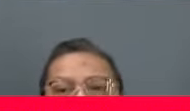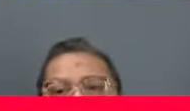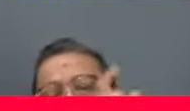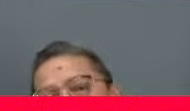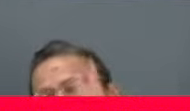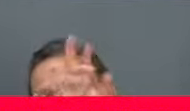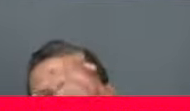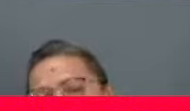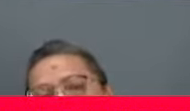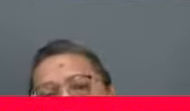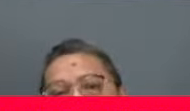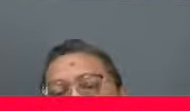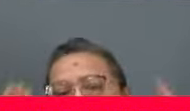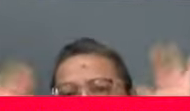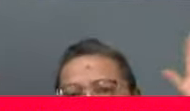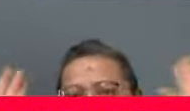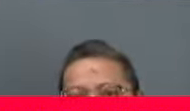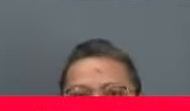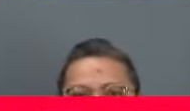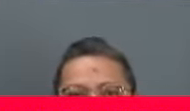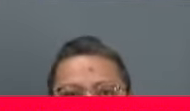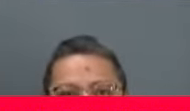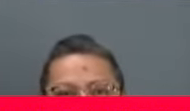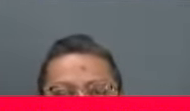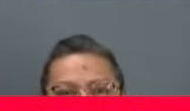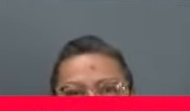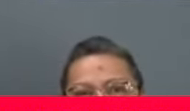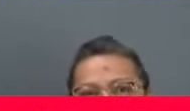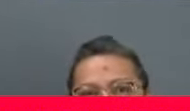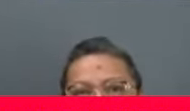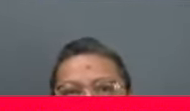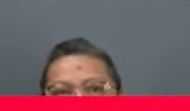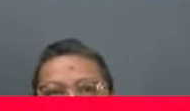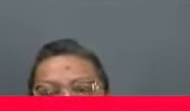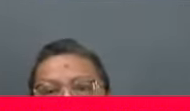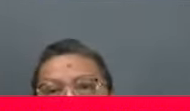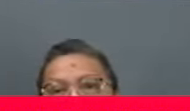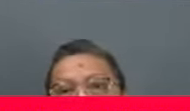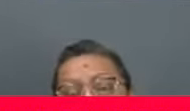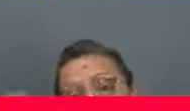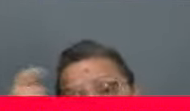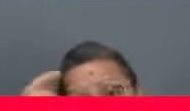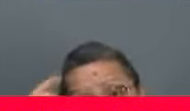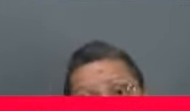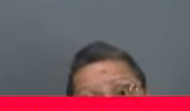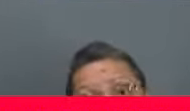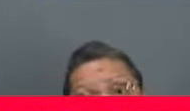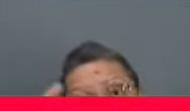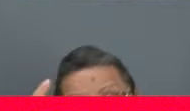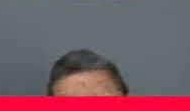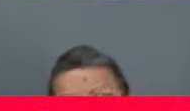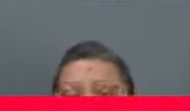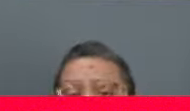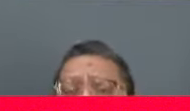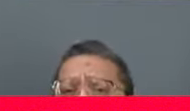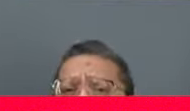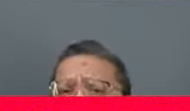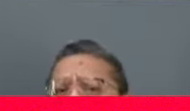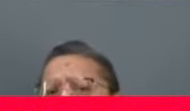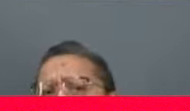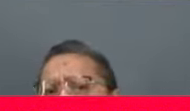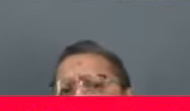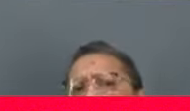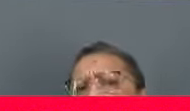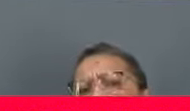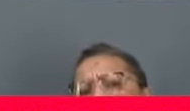suposto inimigo Imaginário na cabeça deles mas também tratam como inimigos quem é